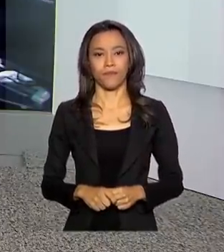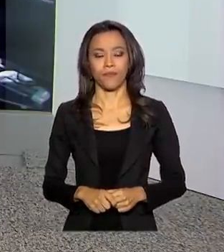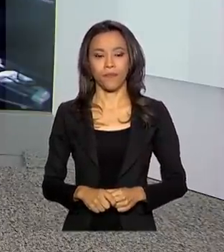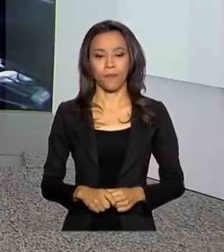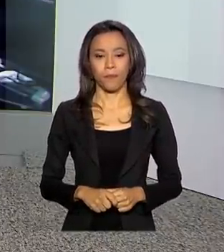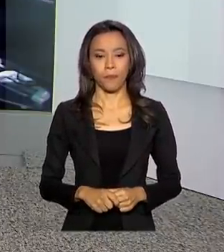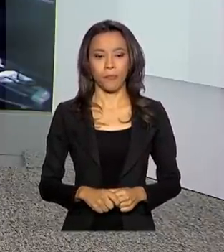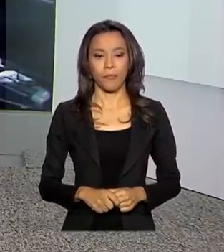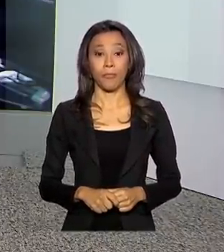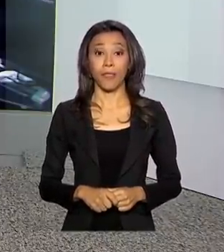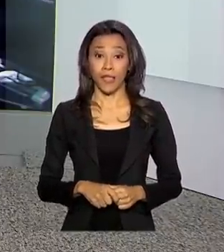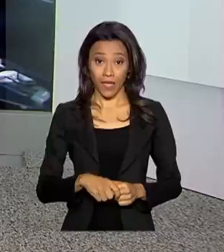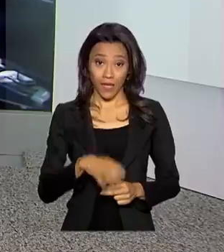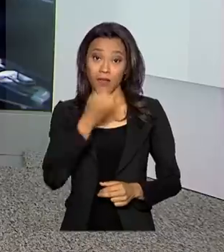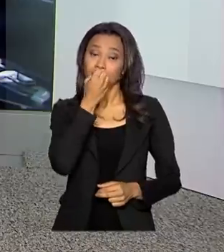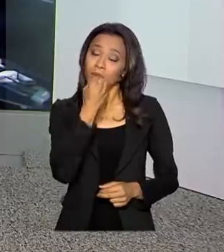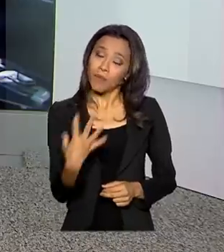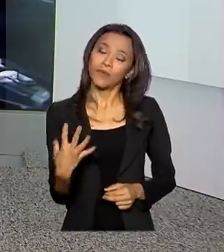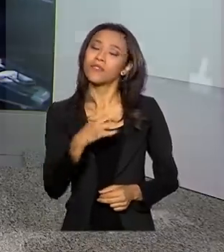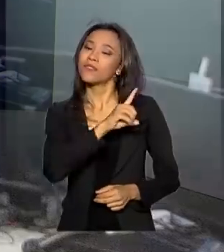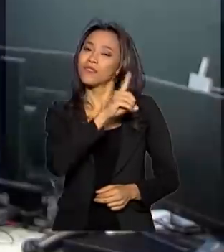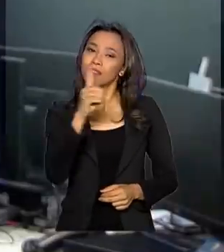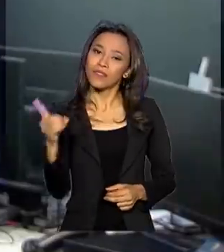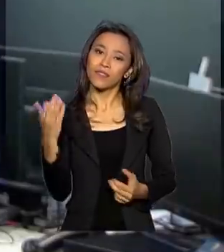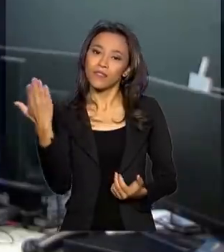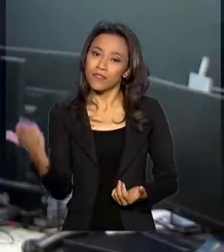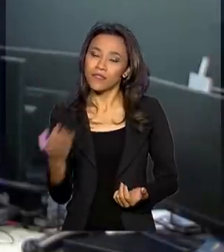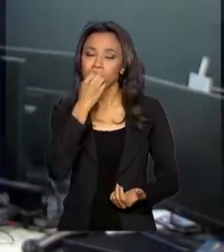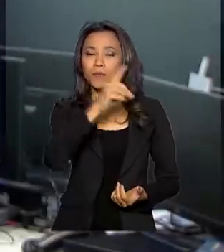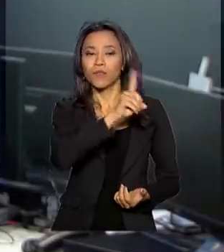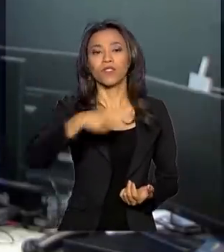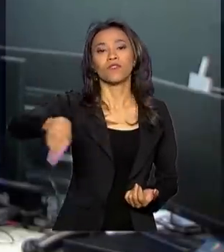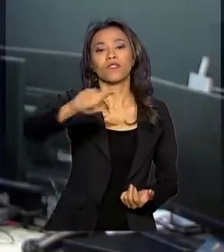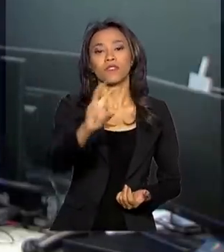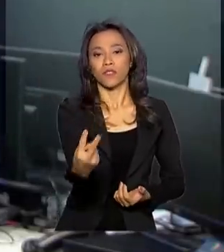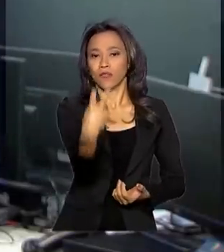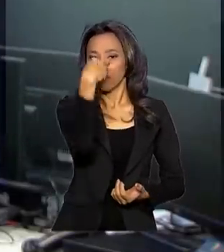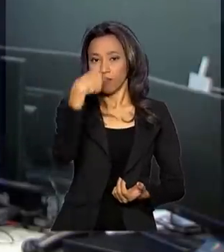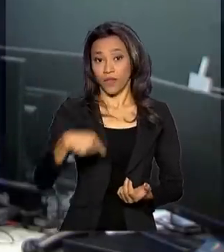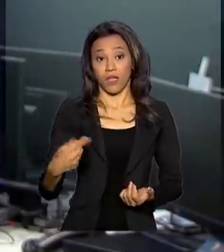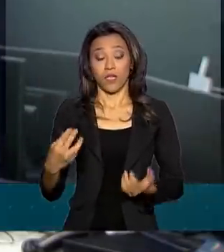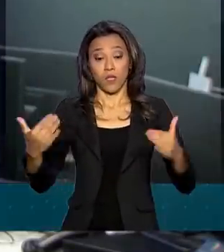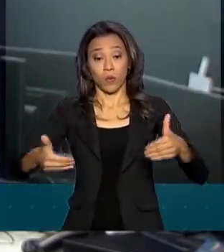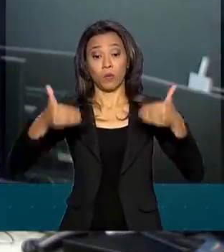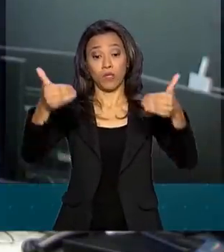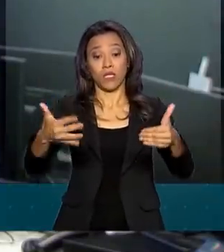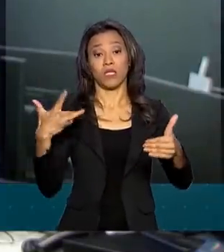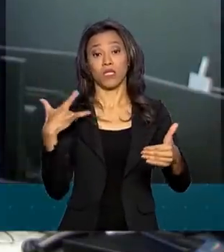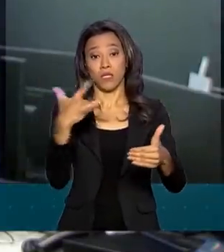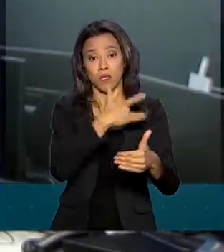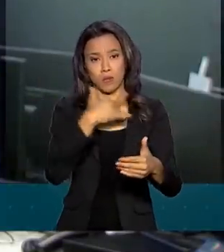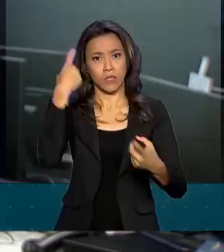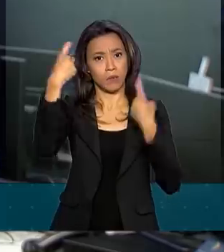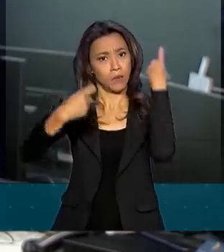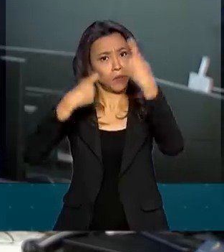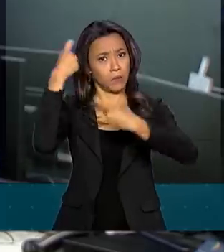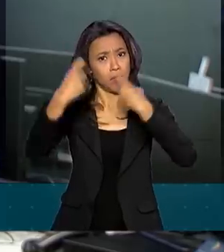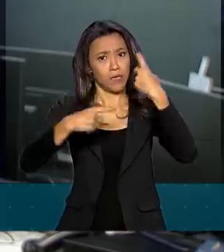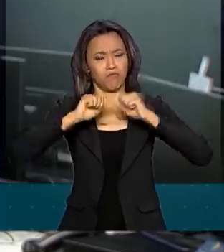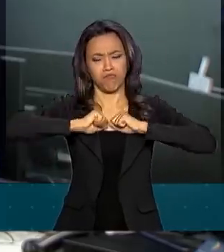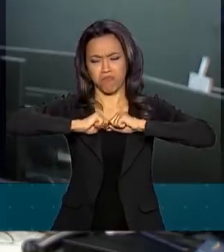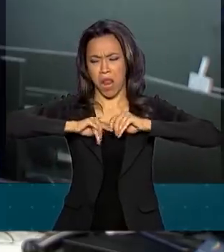bom dia morador dia você que acompanha o brasil em dia o ministério da saúde está preocupado viu porque o surto de sarampo